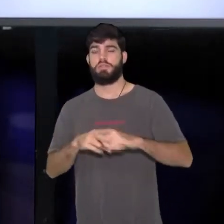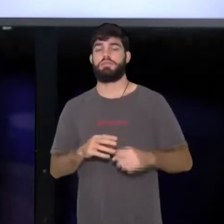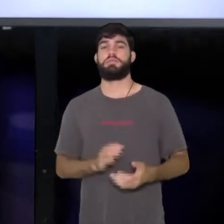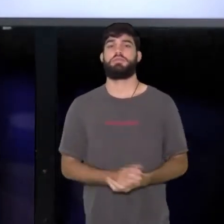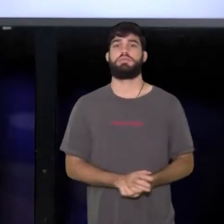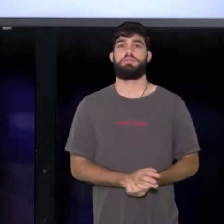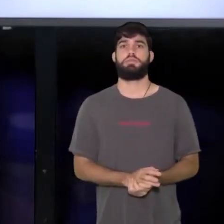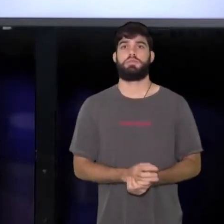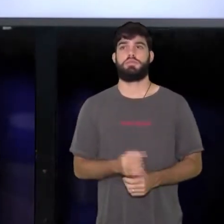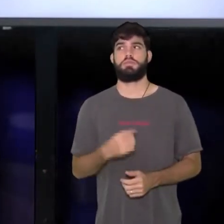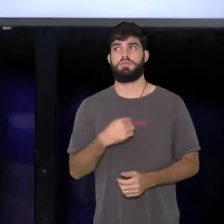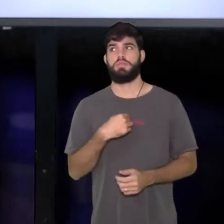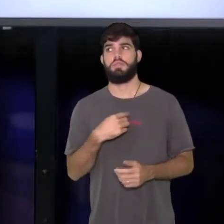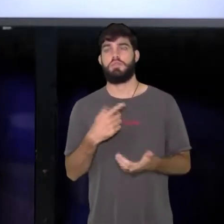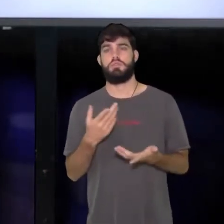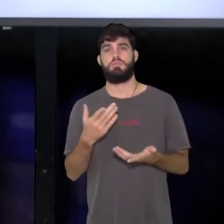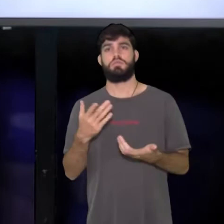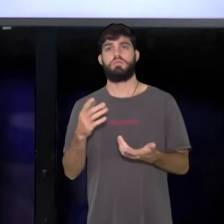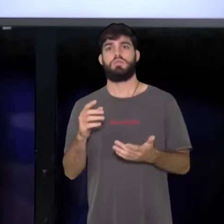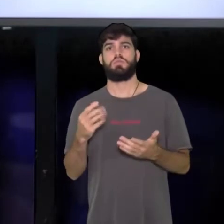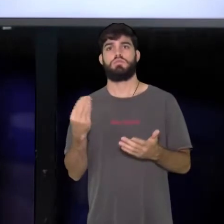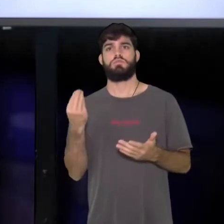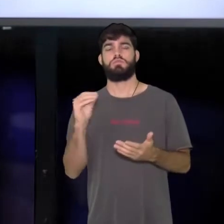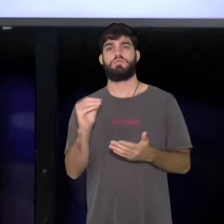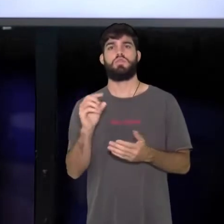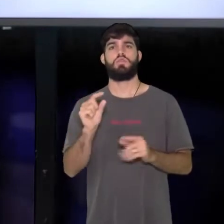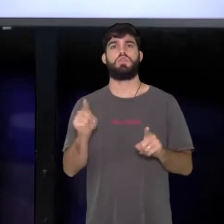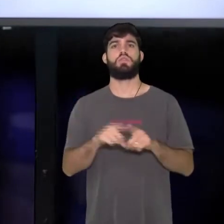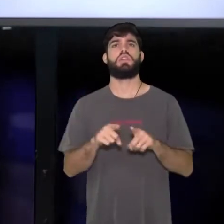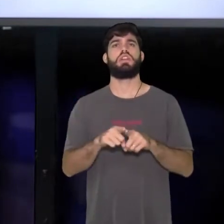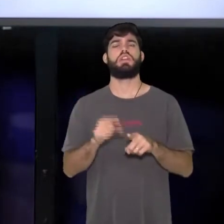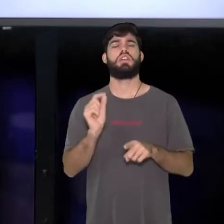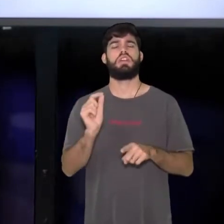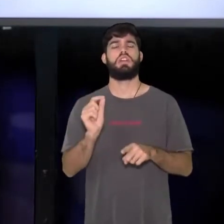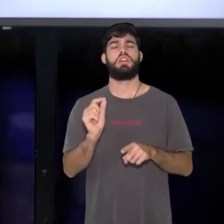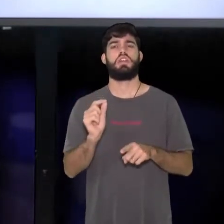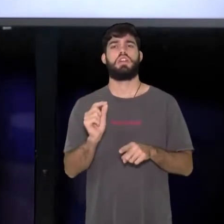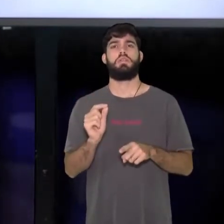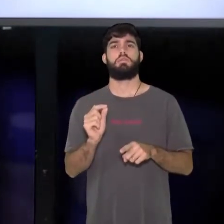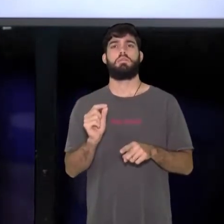aqui cheiros. Ué, Diego, cheiros também